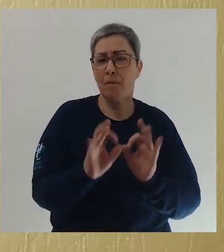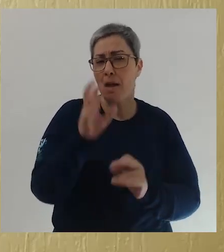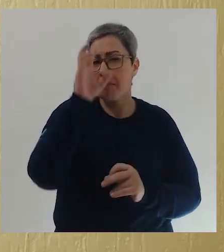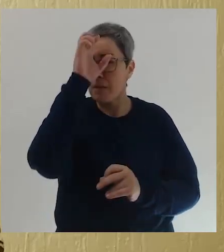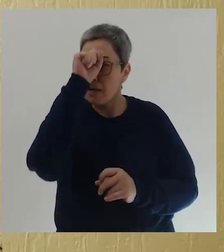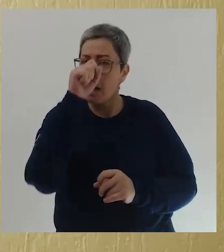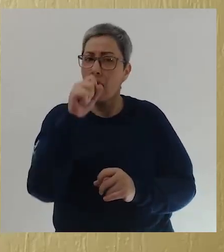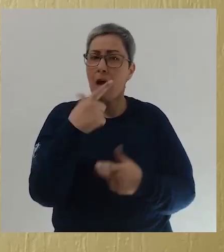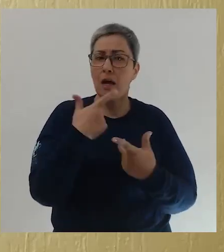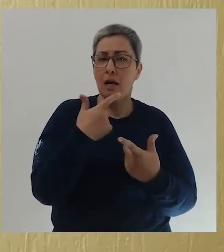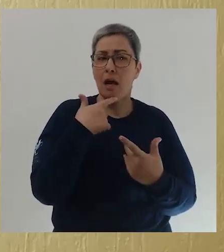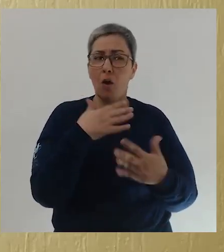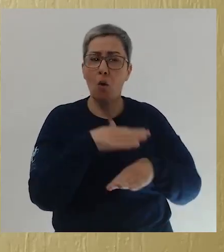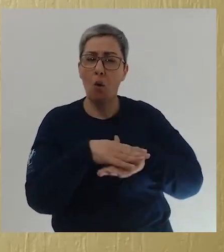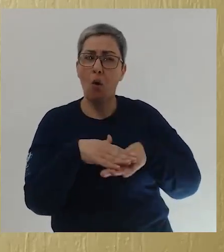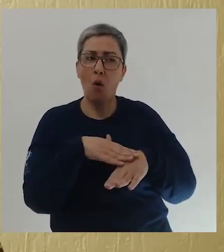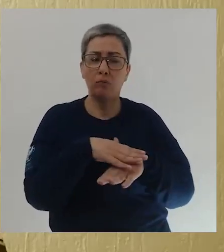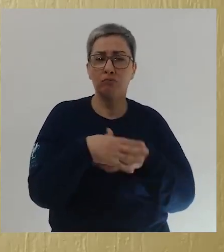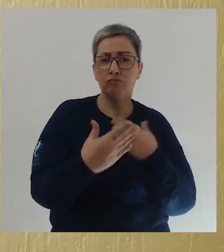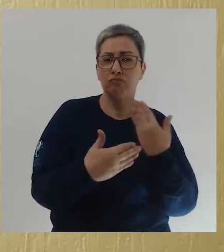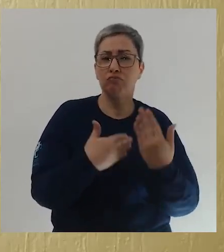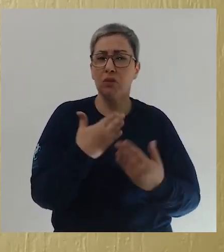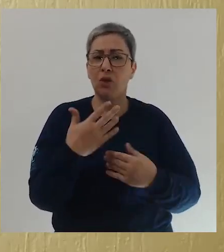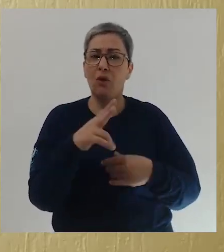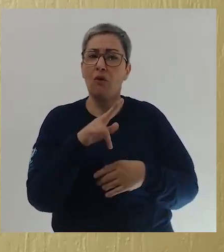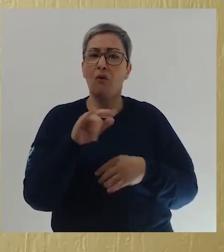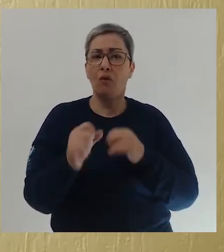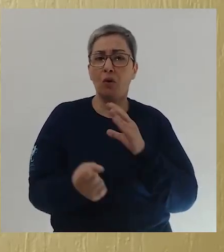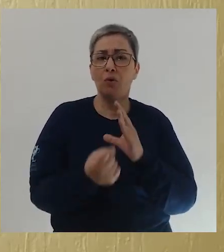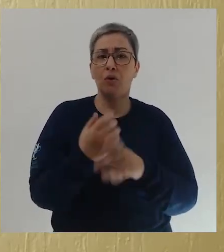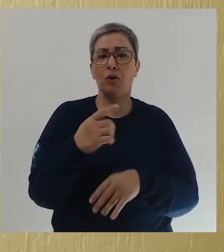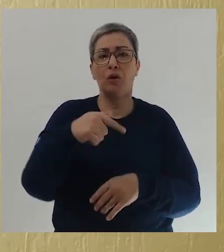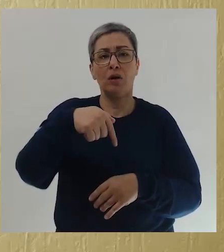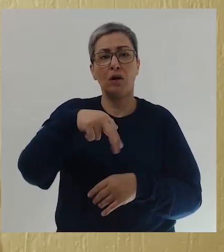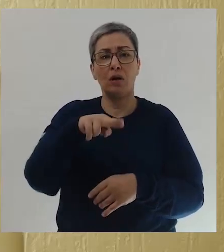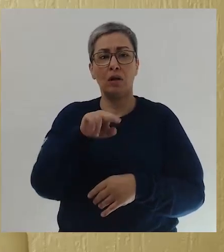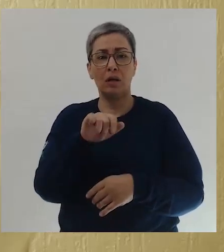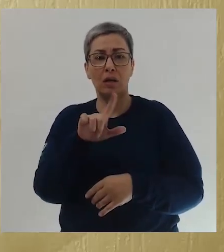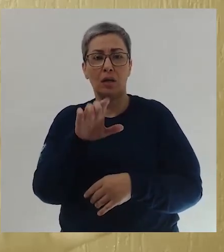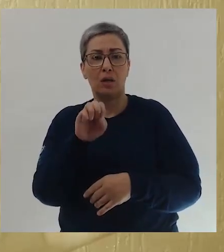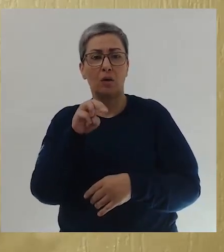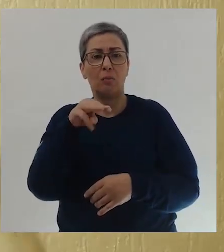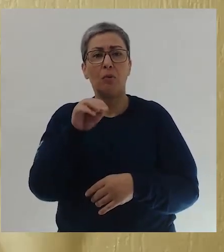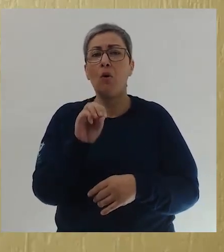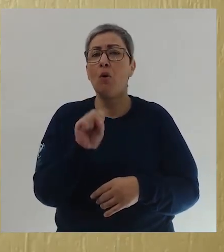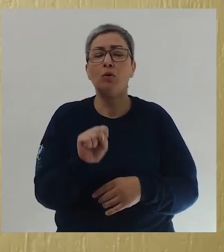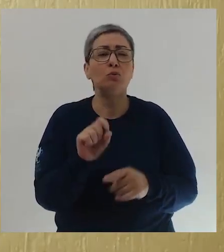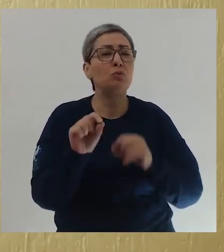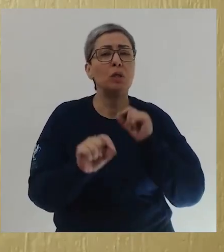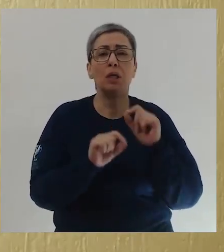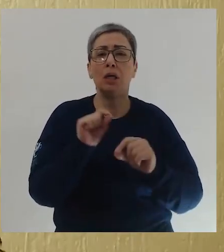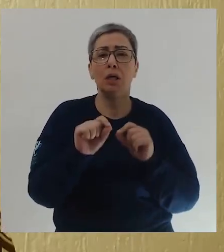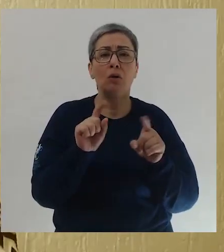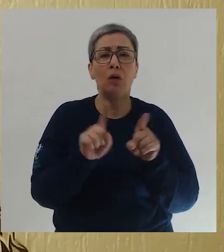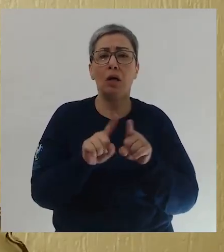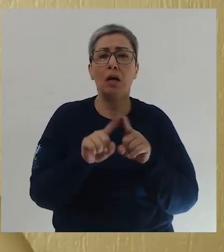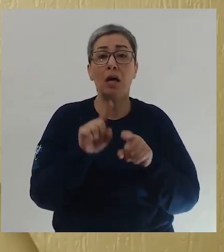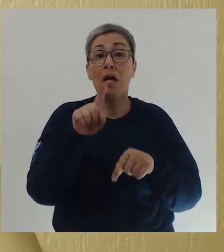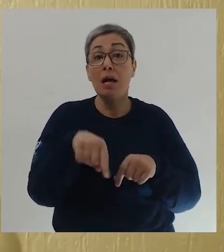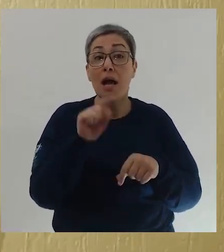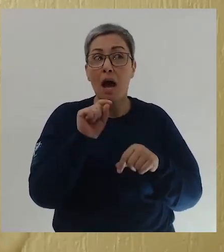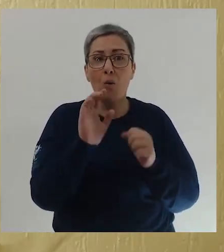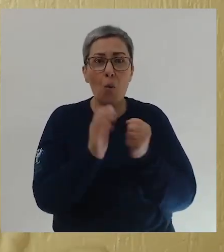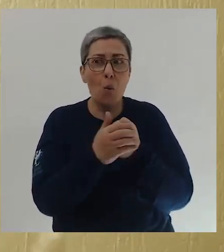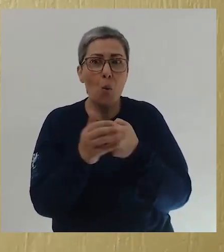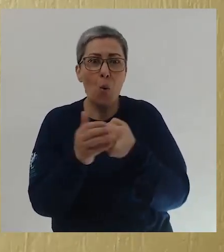organizar, aprenderam a falar uns com os outros e assim foram criados os quilombos. O que eram os quilombos?